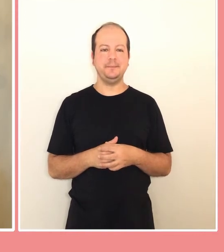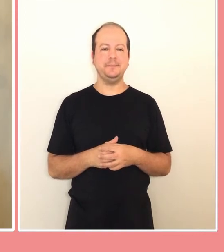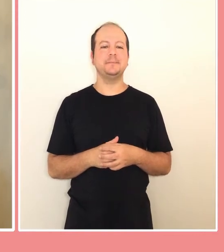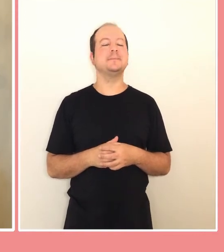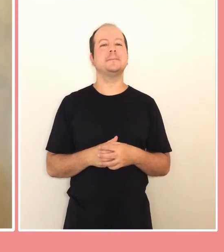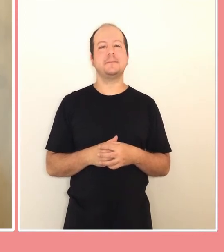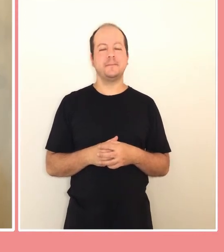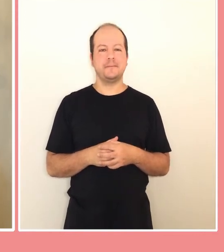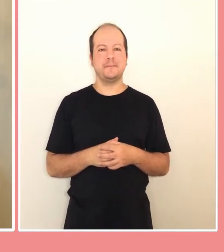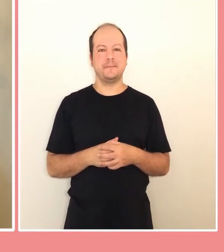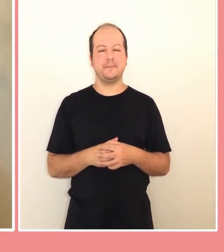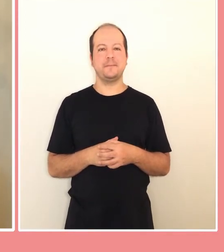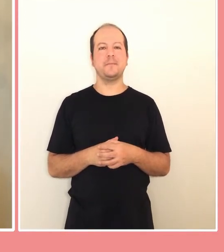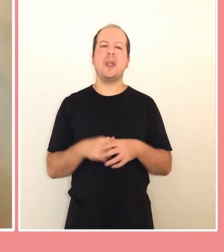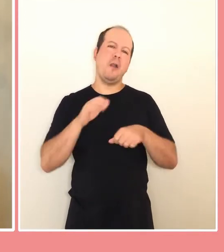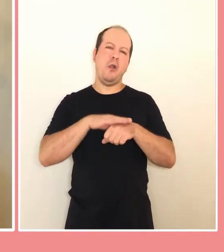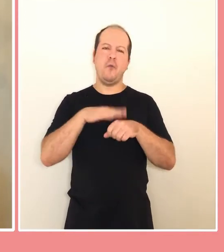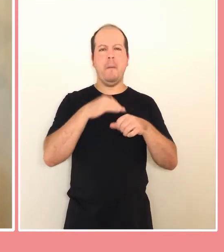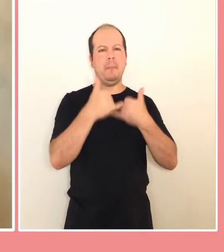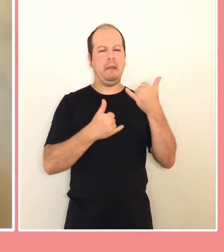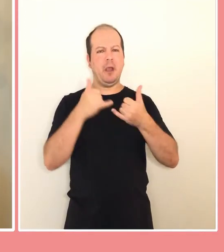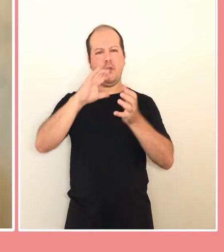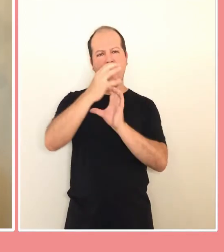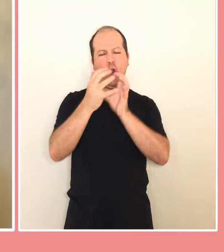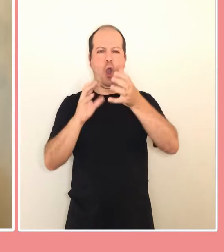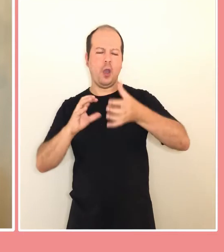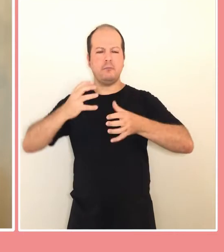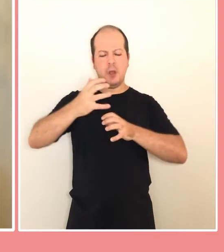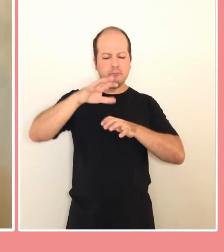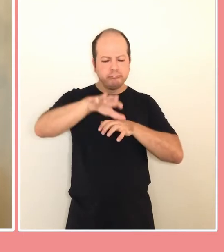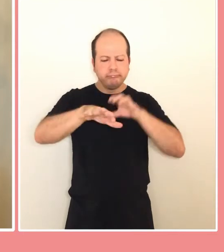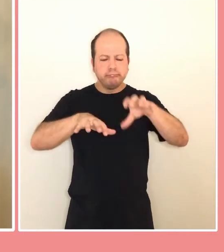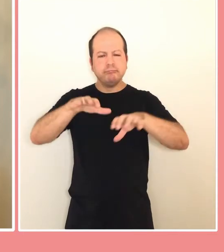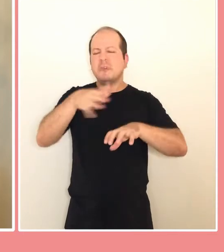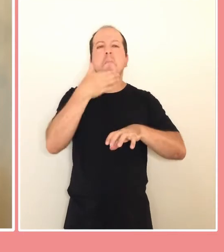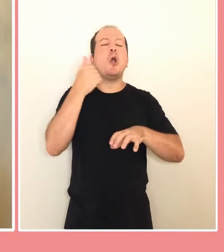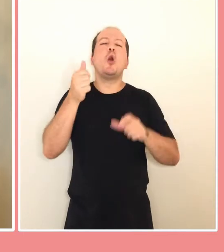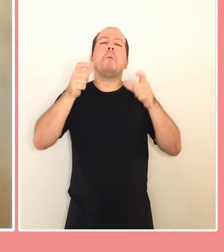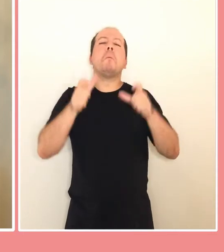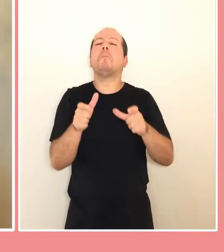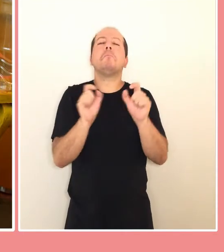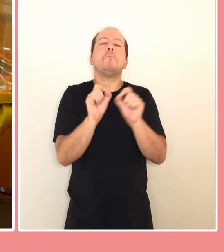E aí eu vou brincando com essa forma e vendo onde que fica melhor, eu colocando.